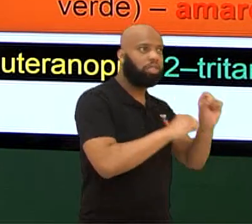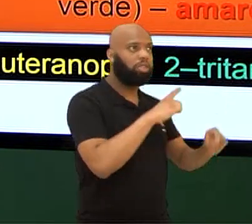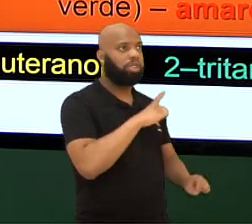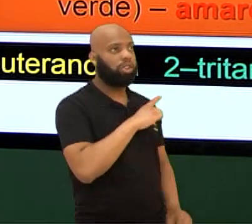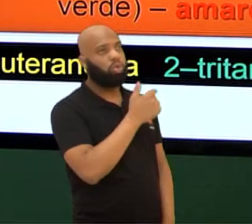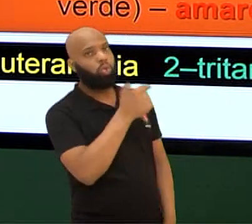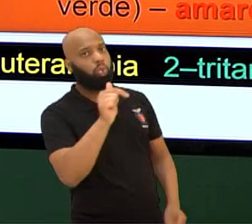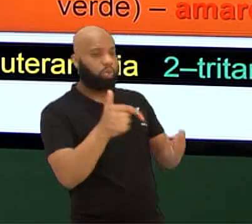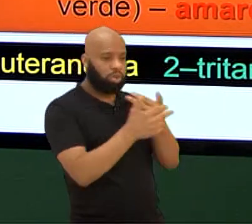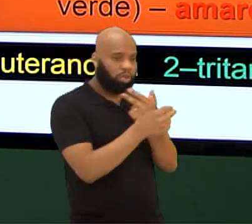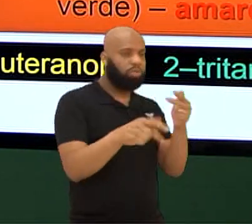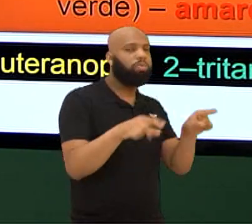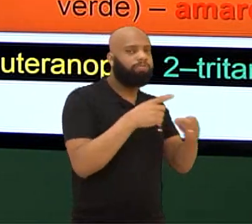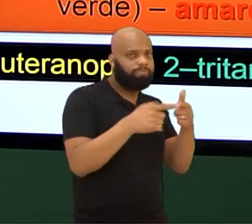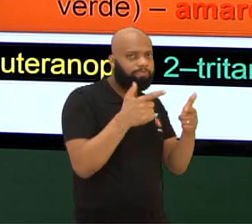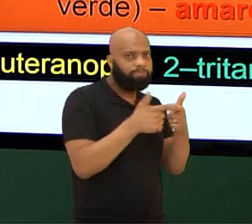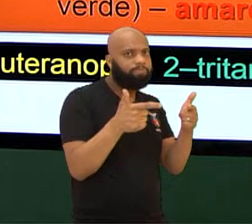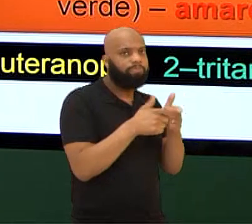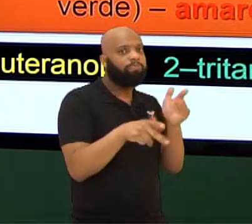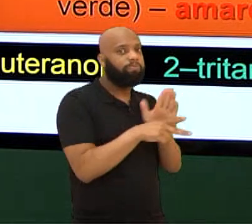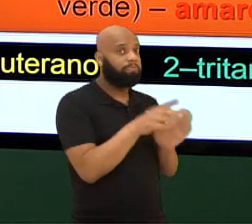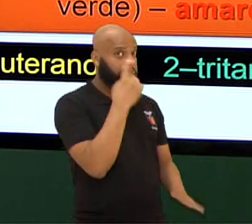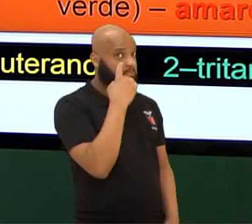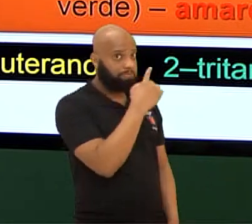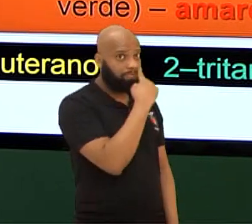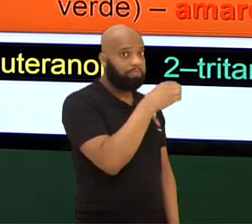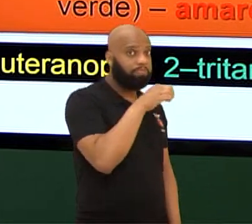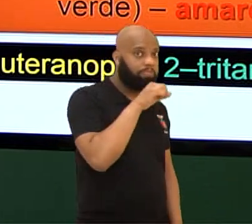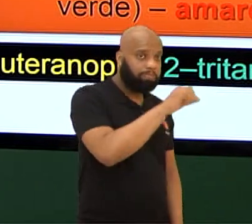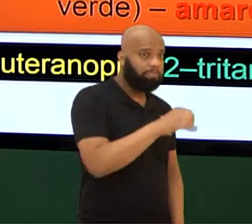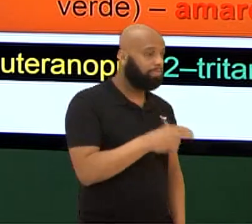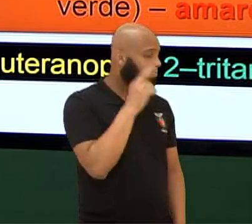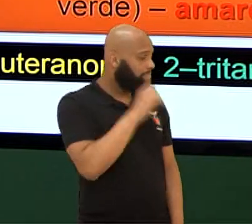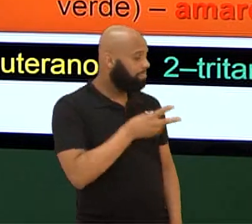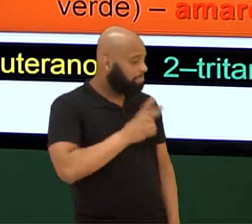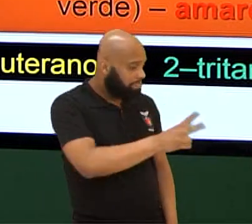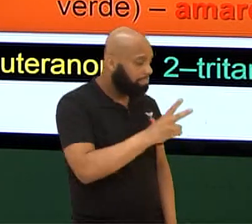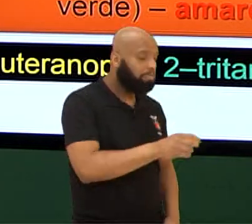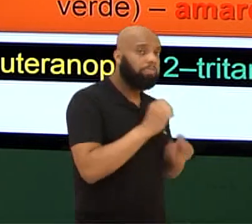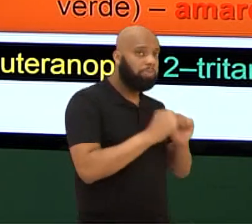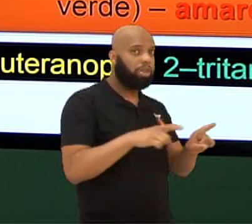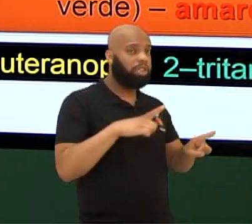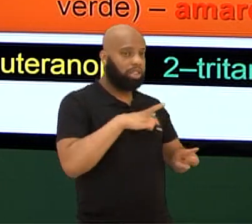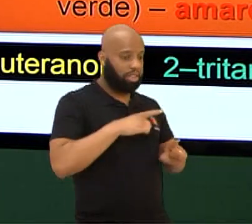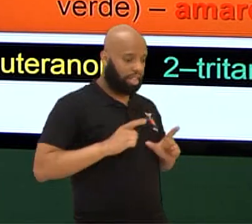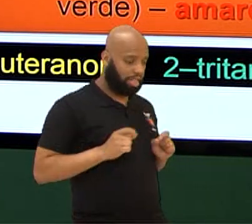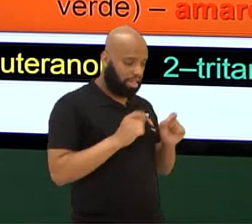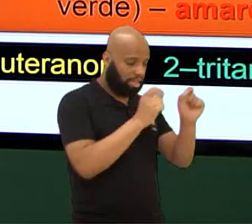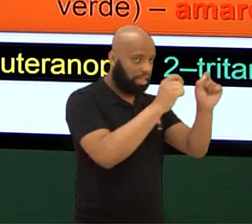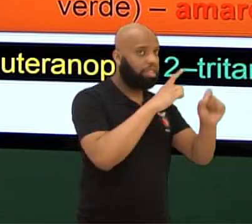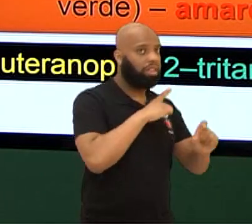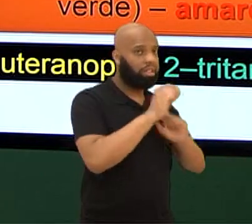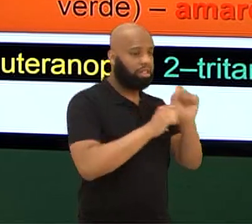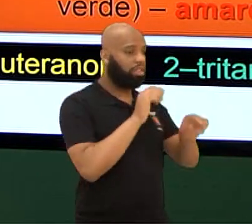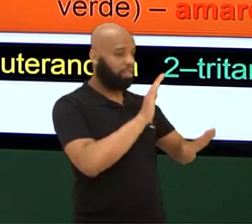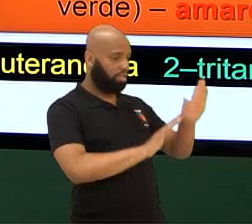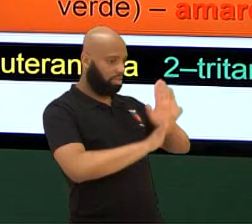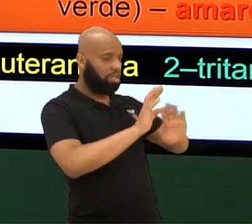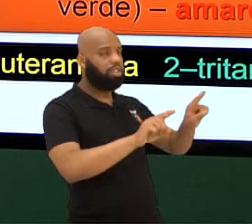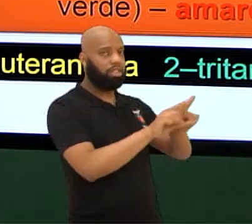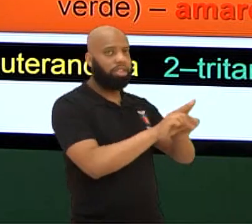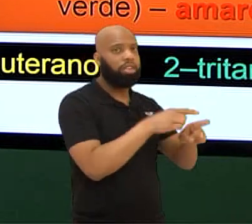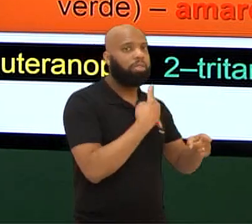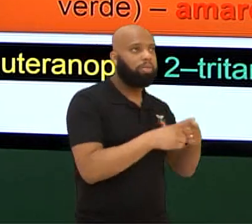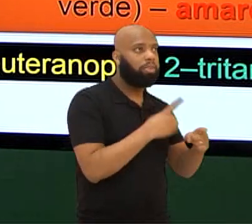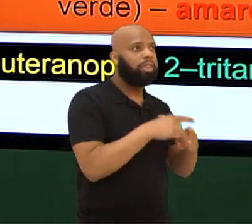outros distúrbios. Dependendo da intensidade que você vai ter da frequência, isso pode ocasionar até câncer. Então, muito cuidado. Então,